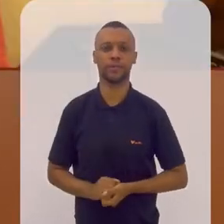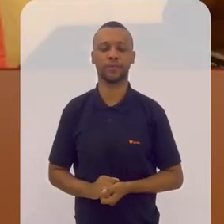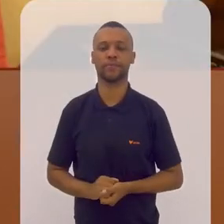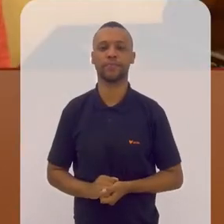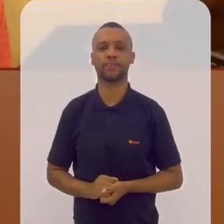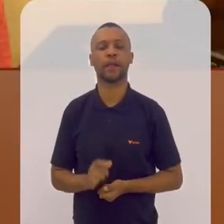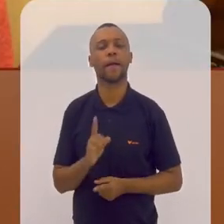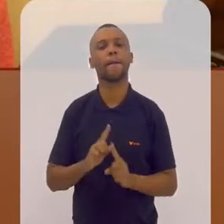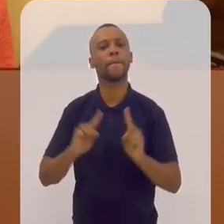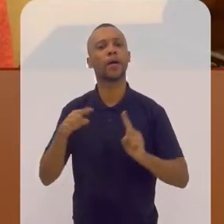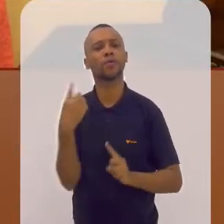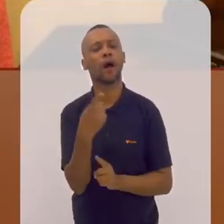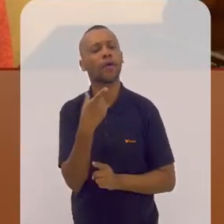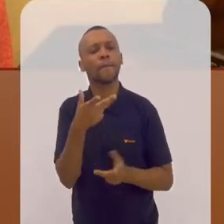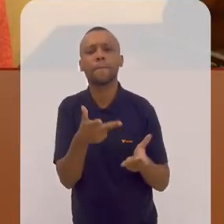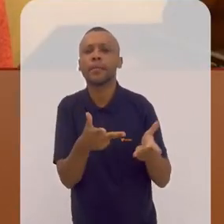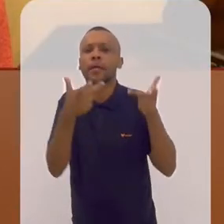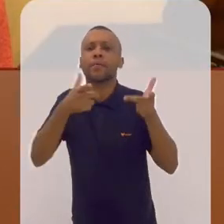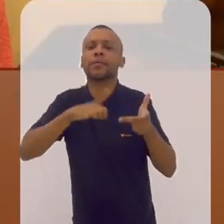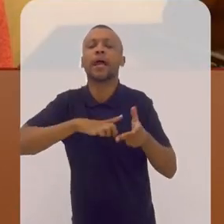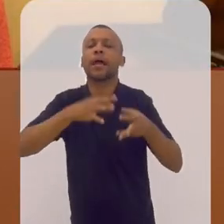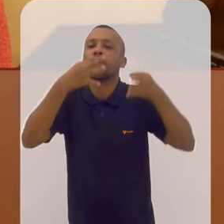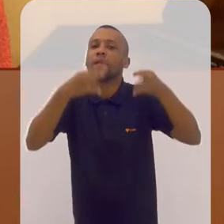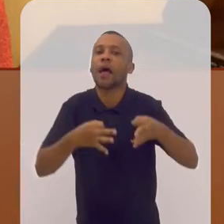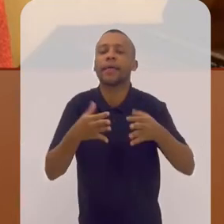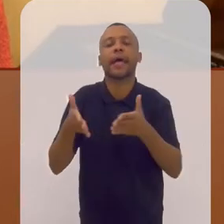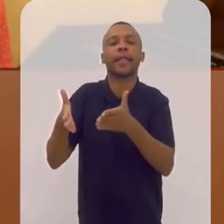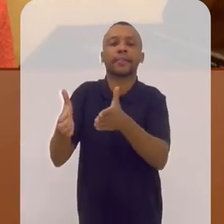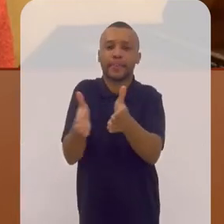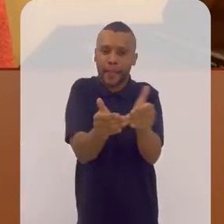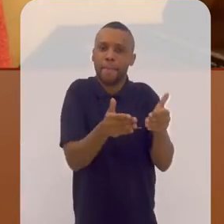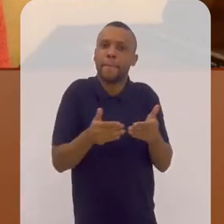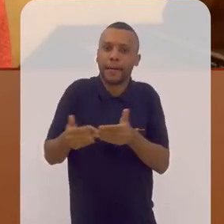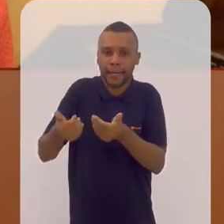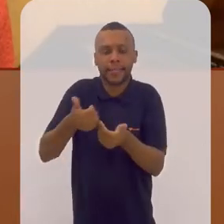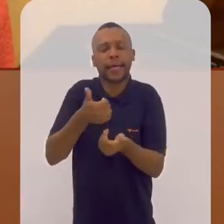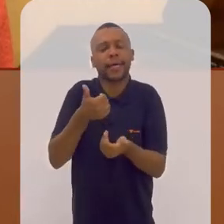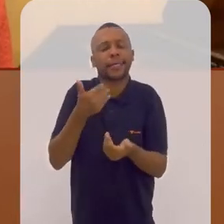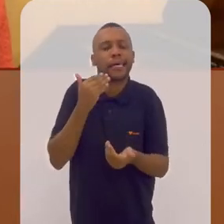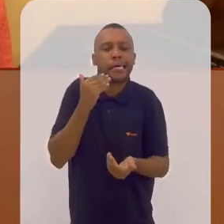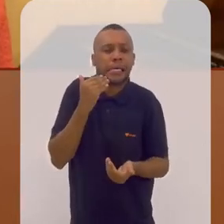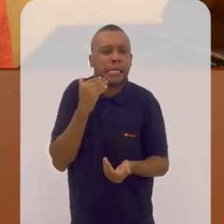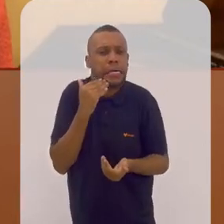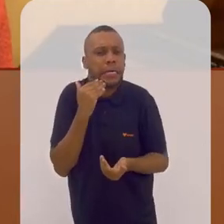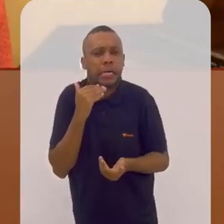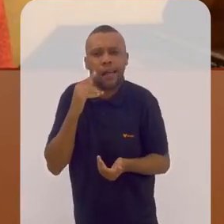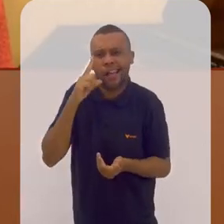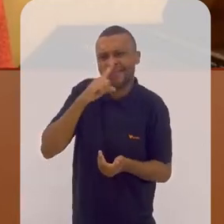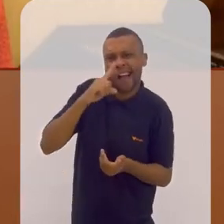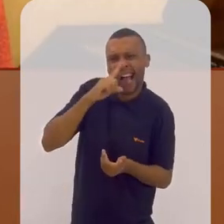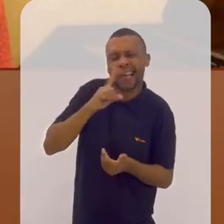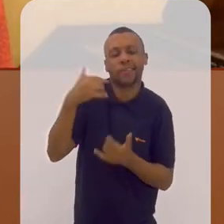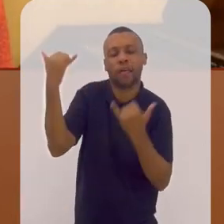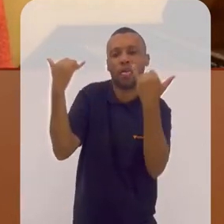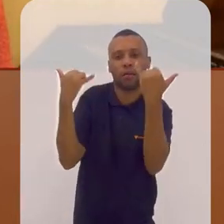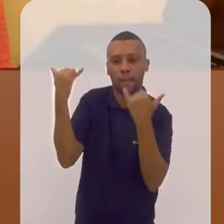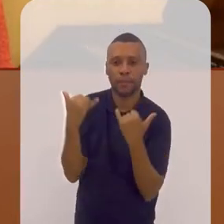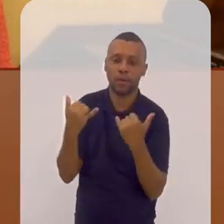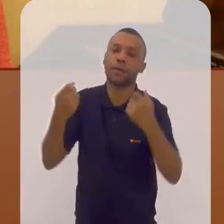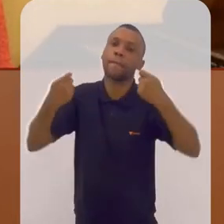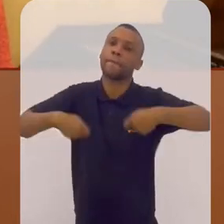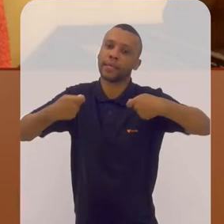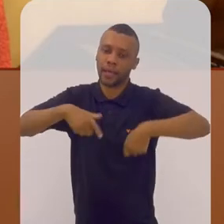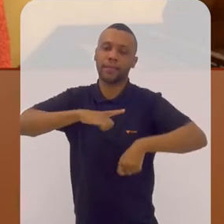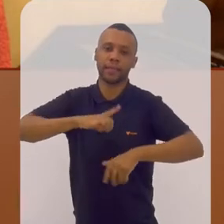música também. Mas aí a Então, gente vê que existia realmente essa demanda, né? Essa exato. defasagem de informações que